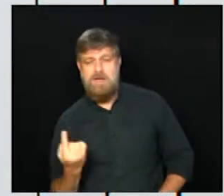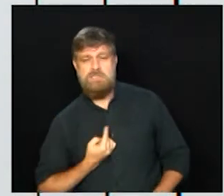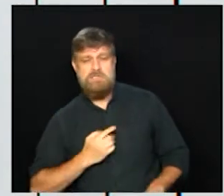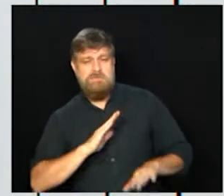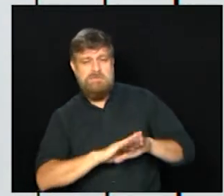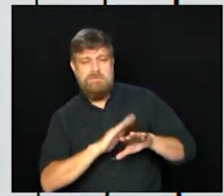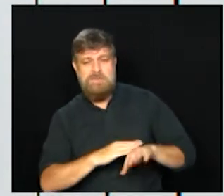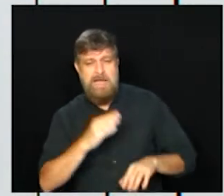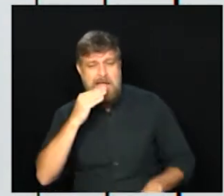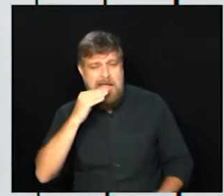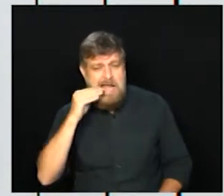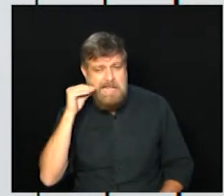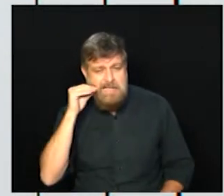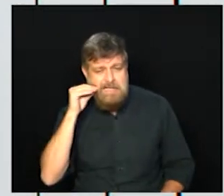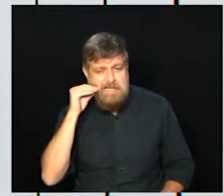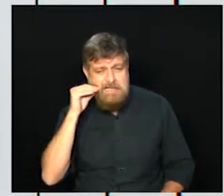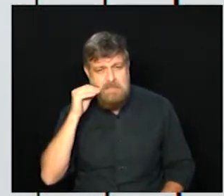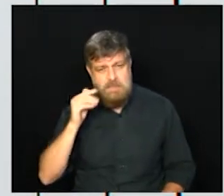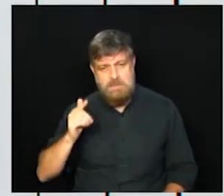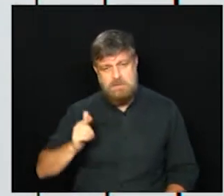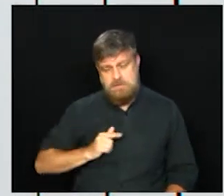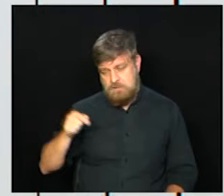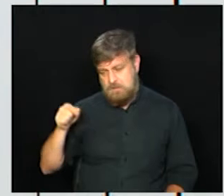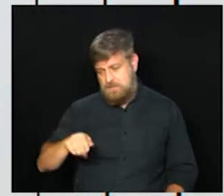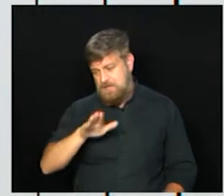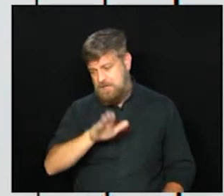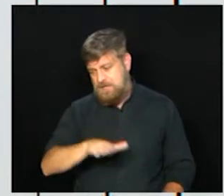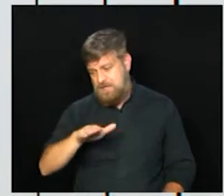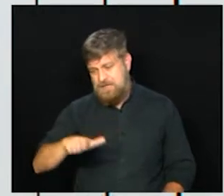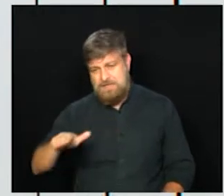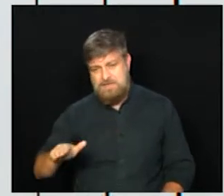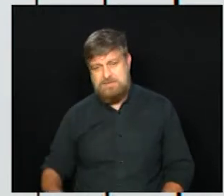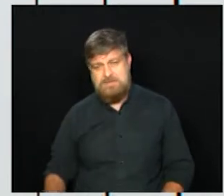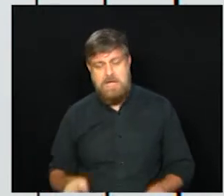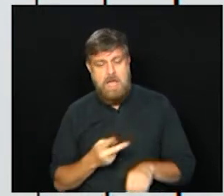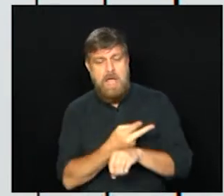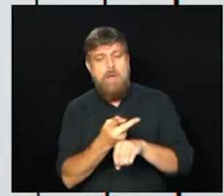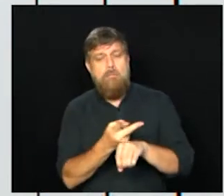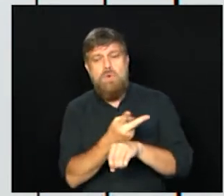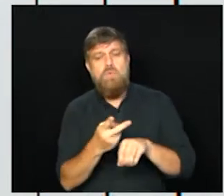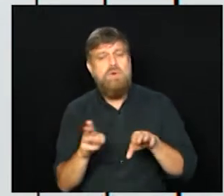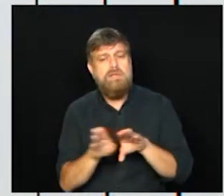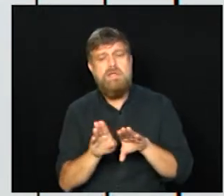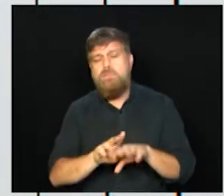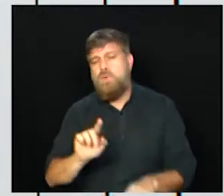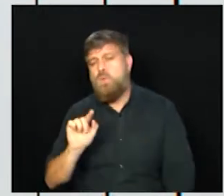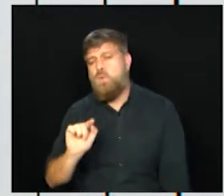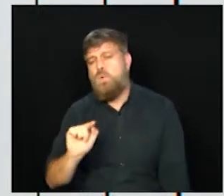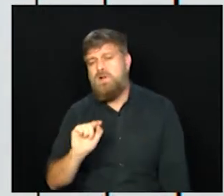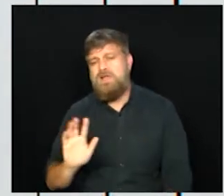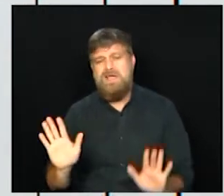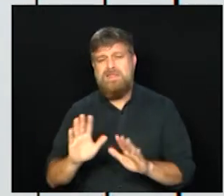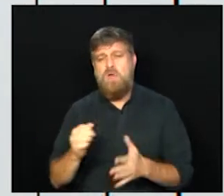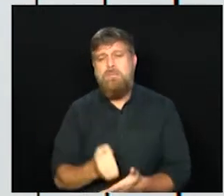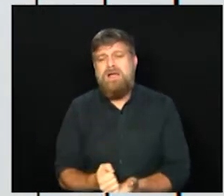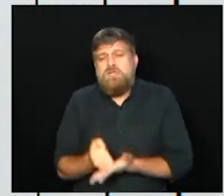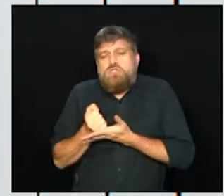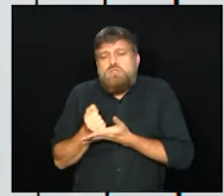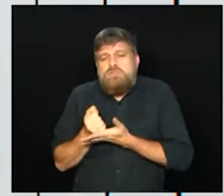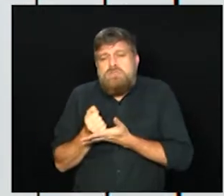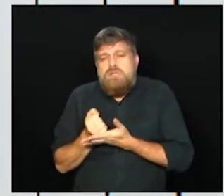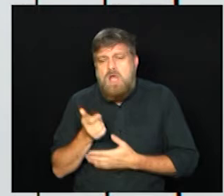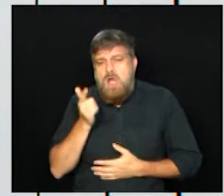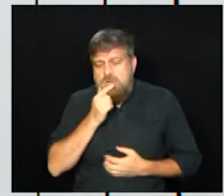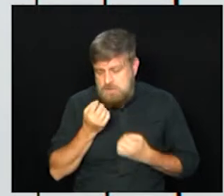os adolescentes, né, as crianças consigam buscar também, não uma ajuda, mas consigam colocar